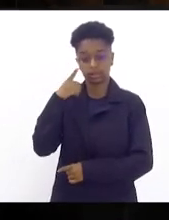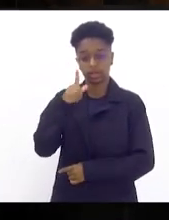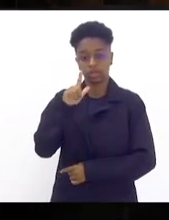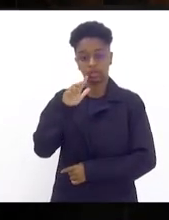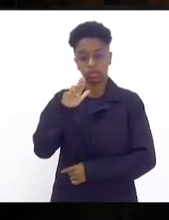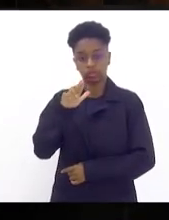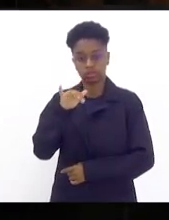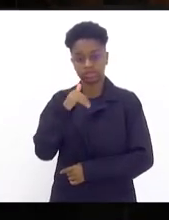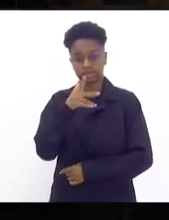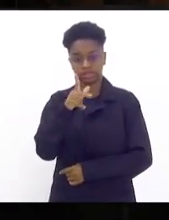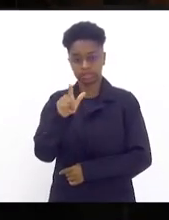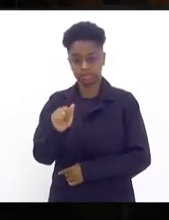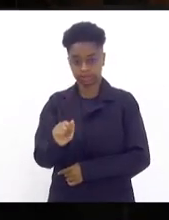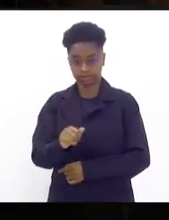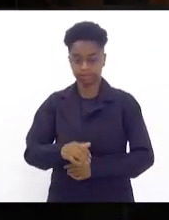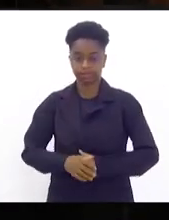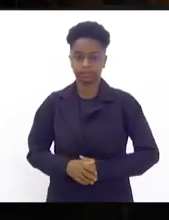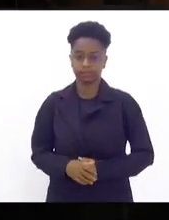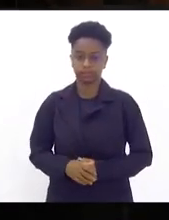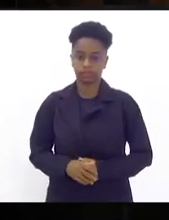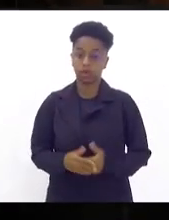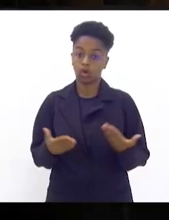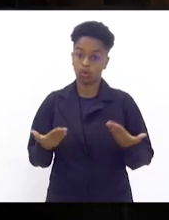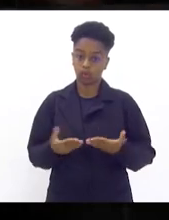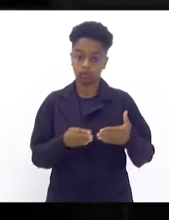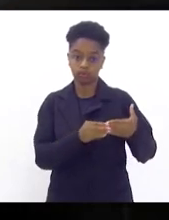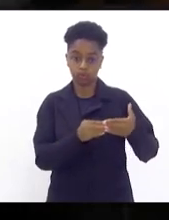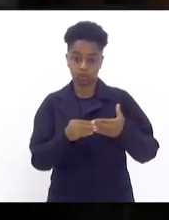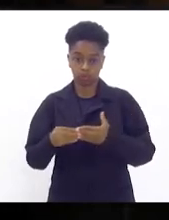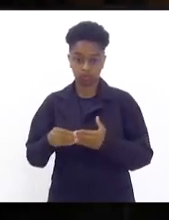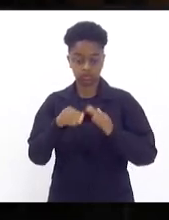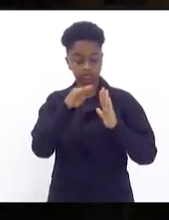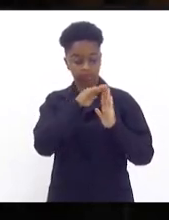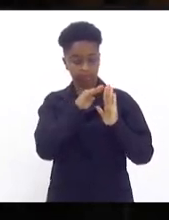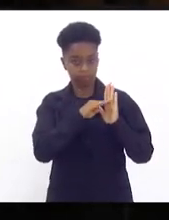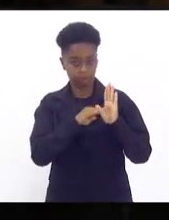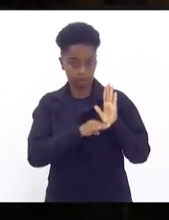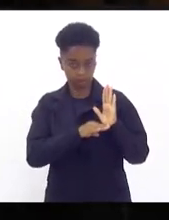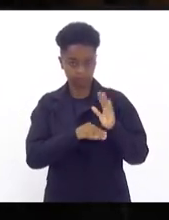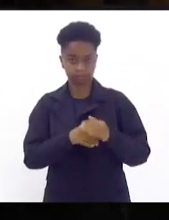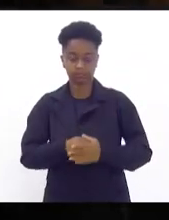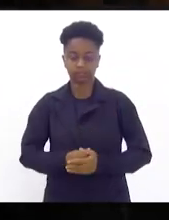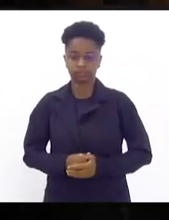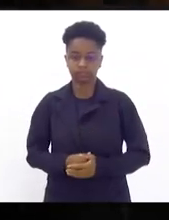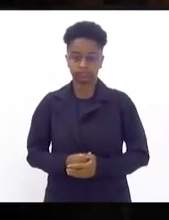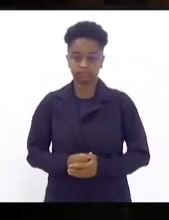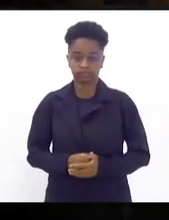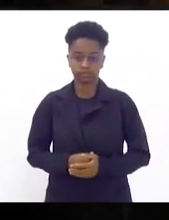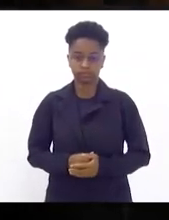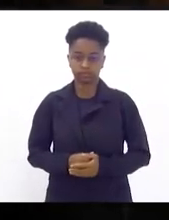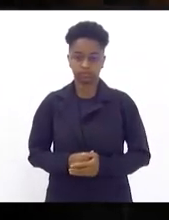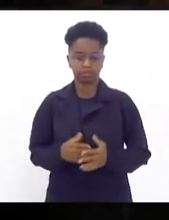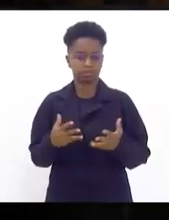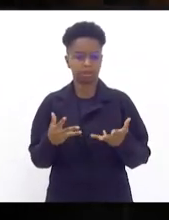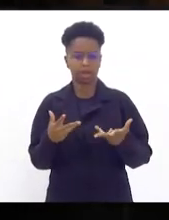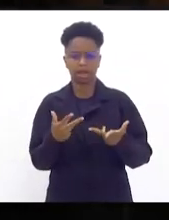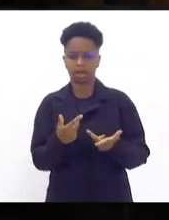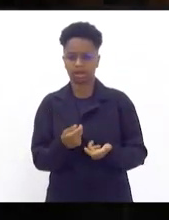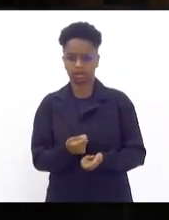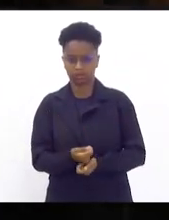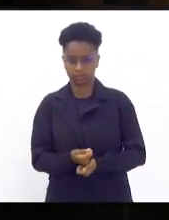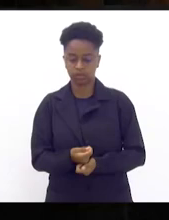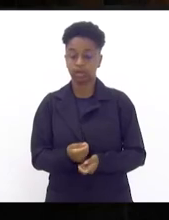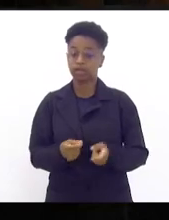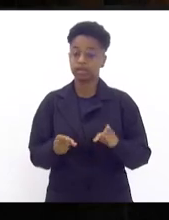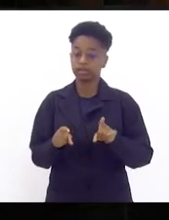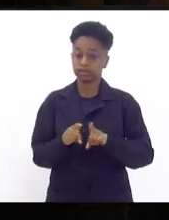Lucinha, que conduziu a ordem do dia de forma magistral,